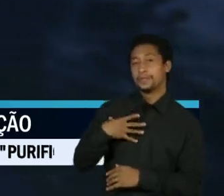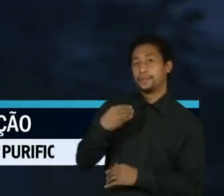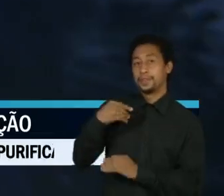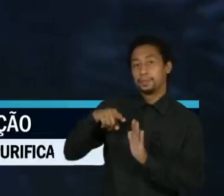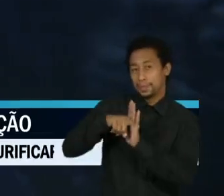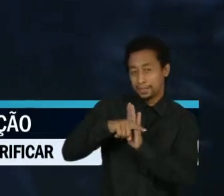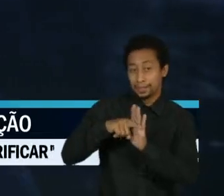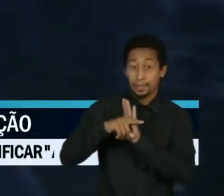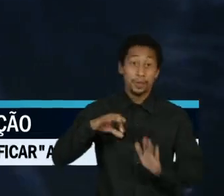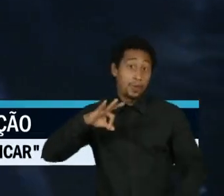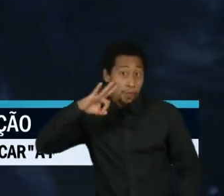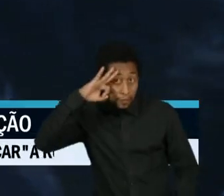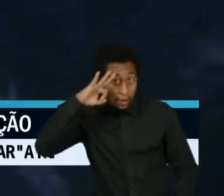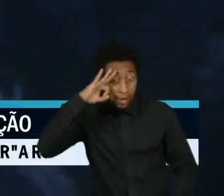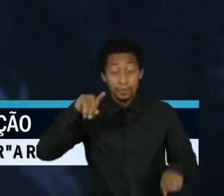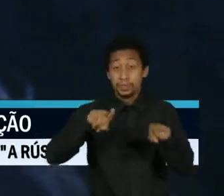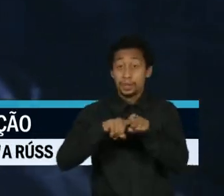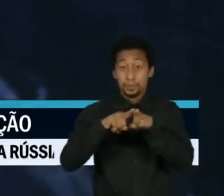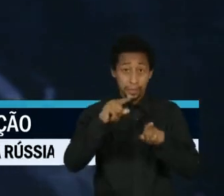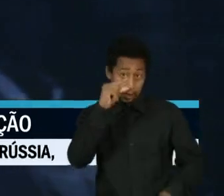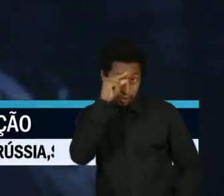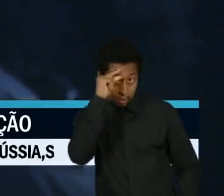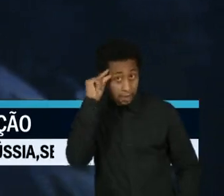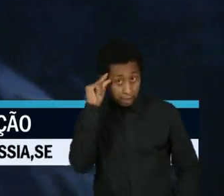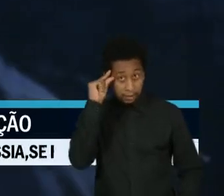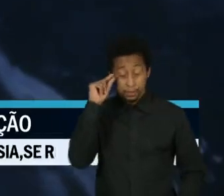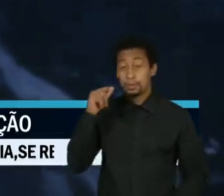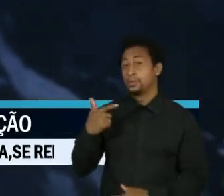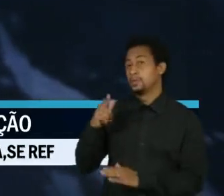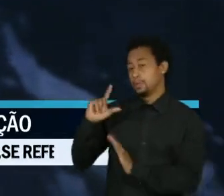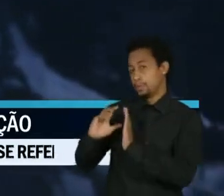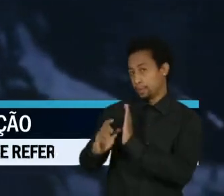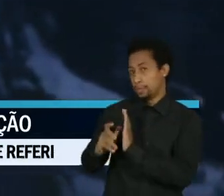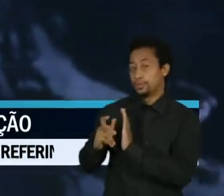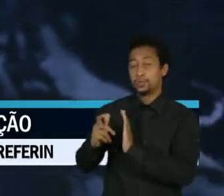Flávio também do pl e o vereador Carlos no republicanos do Rio de Janeiro